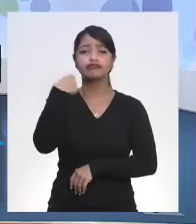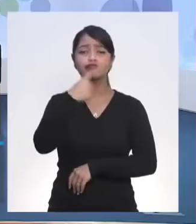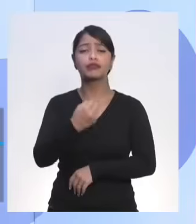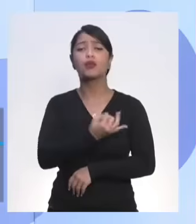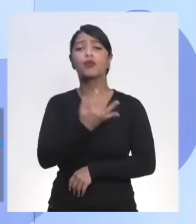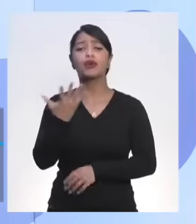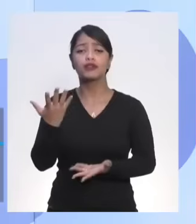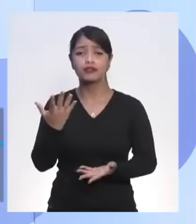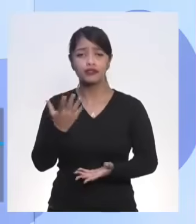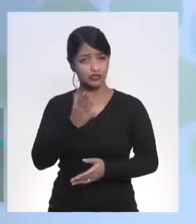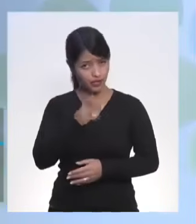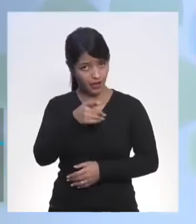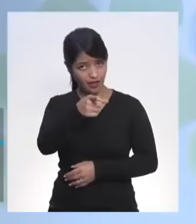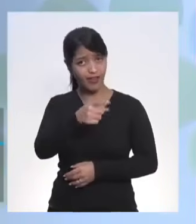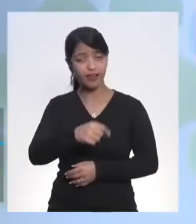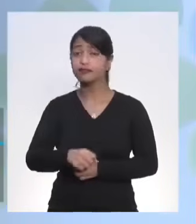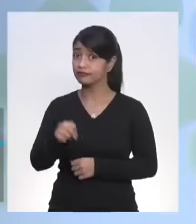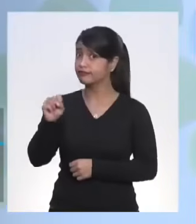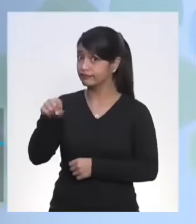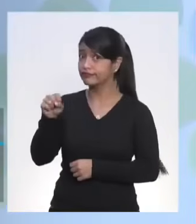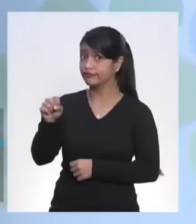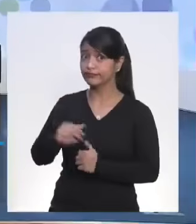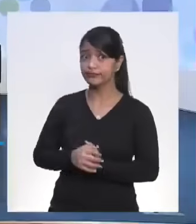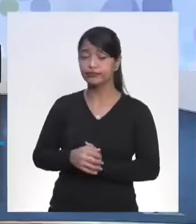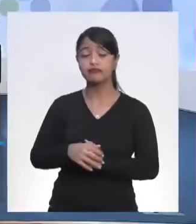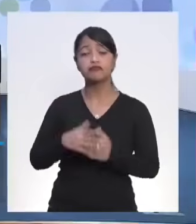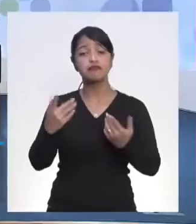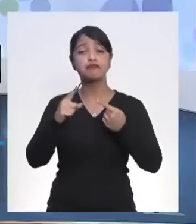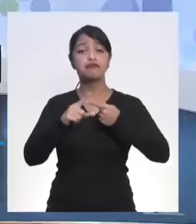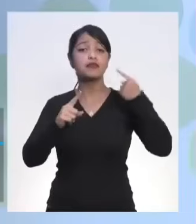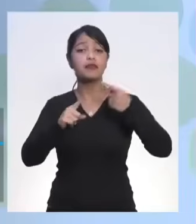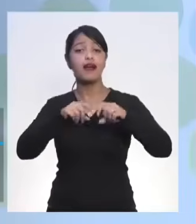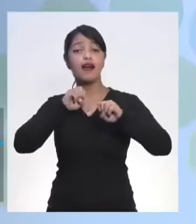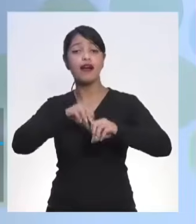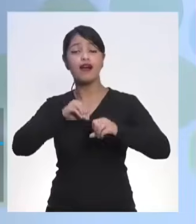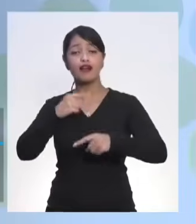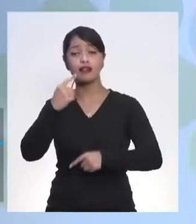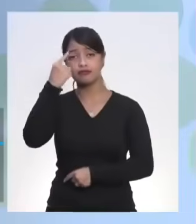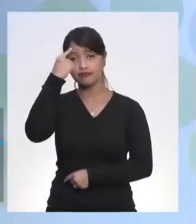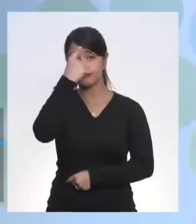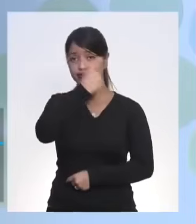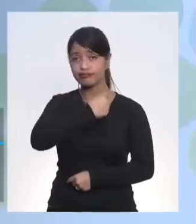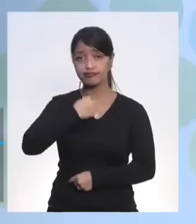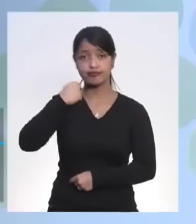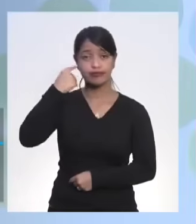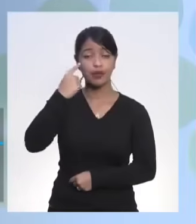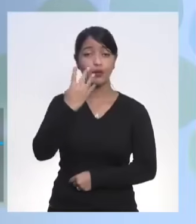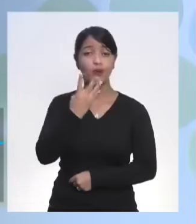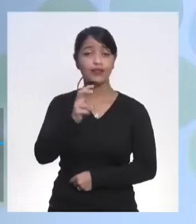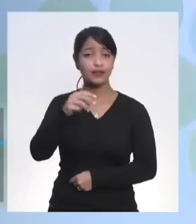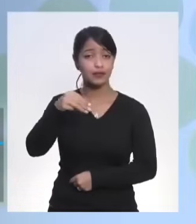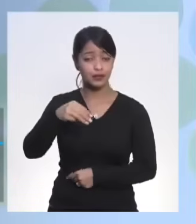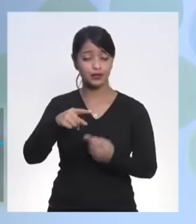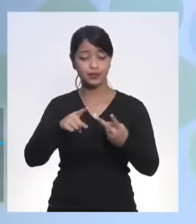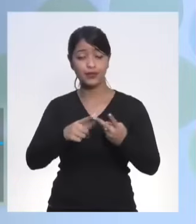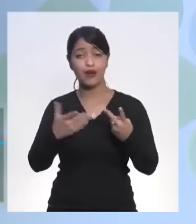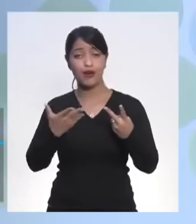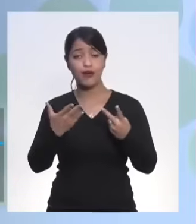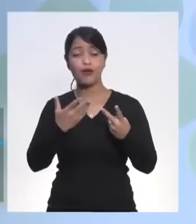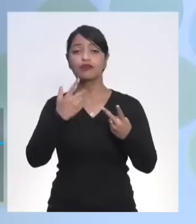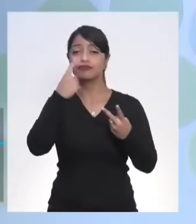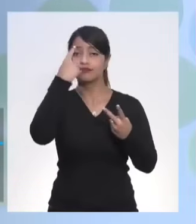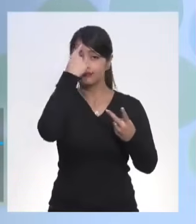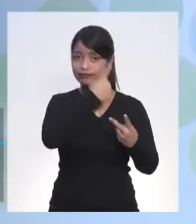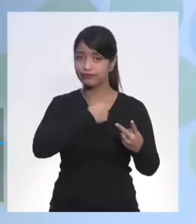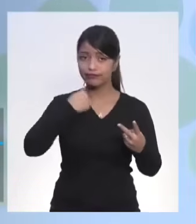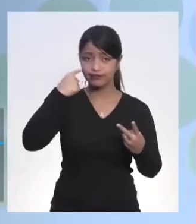aula, né, Ale? Exato. No caso aí foi uns 45 minutos a primeira, nós vamos ter aqui 45 minutos, digamos assim, entre uma aula